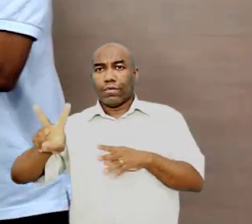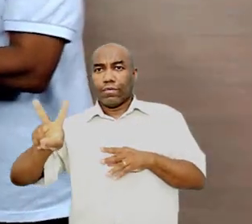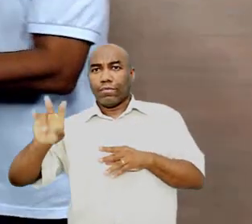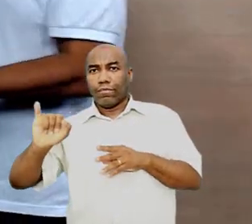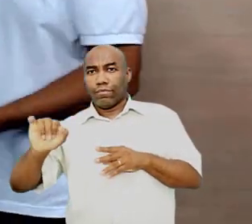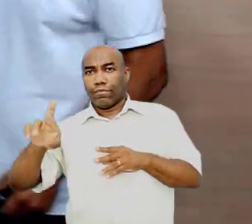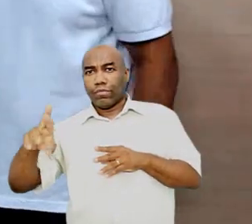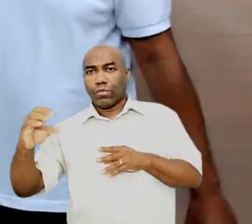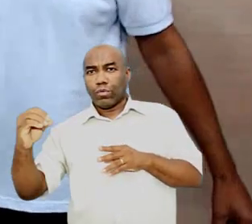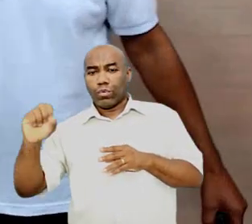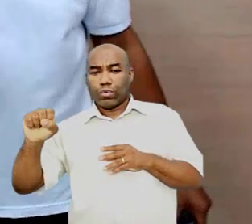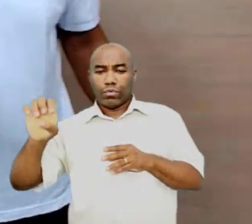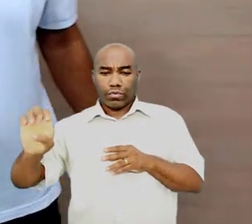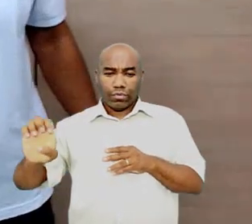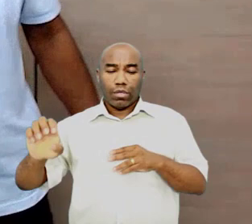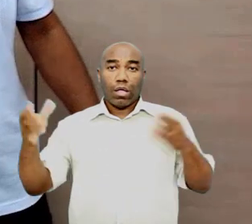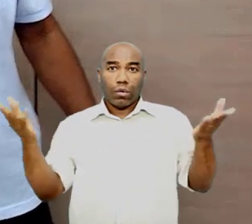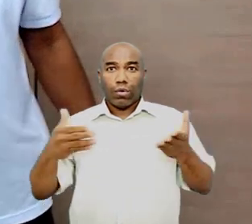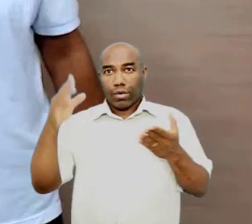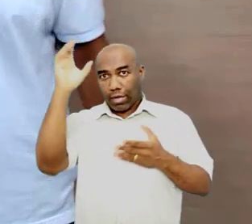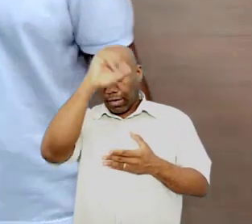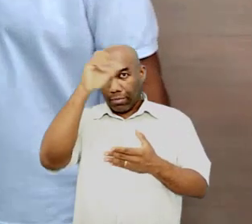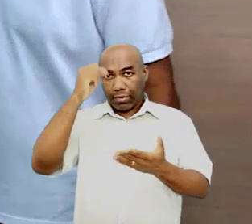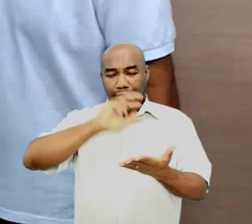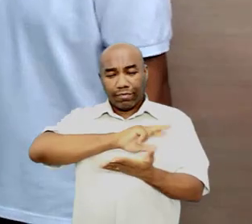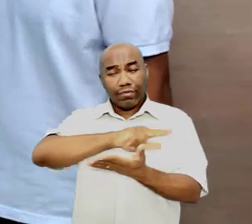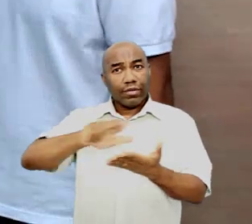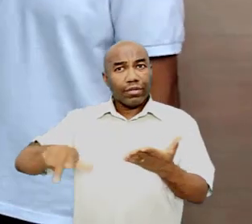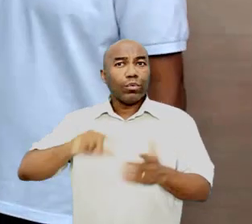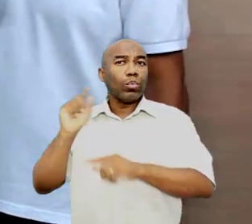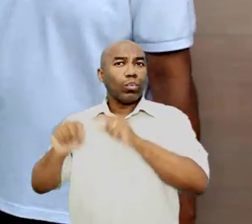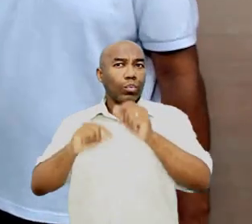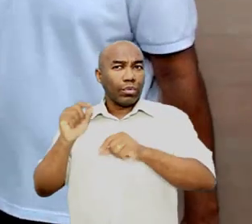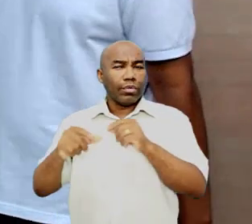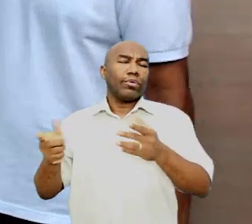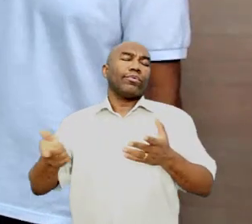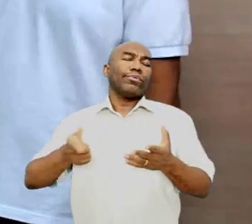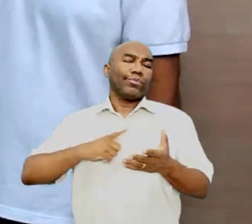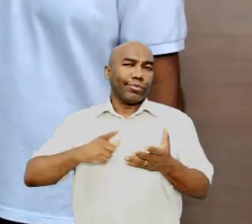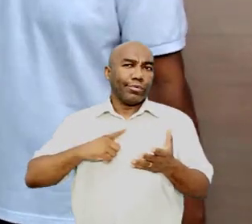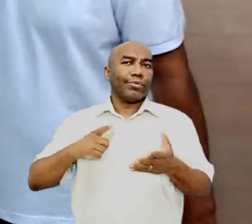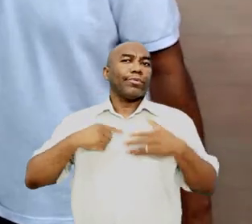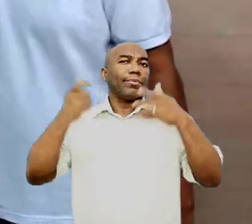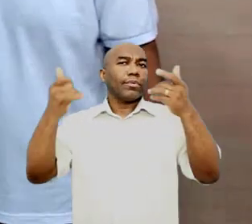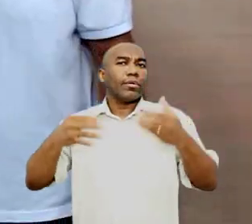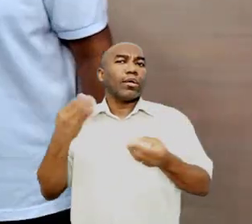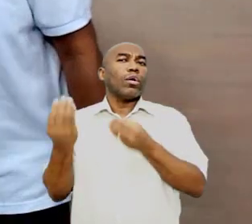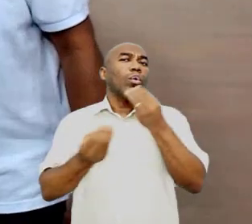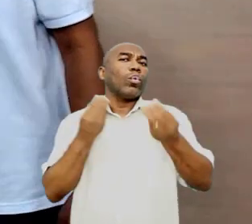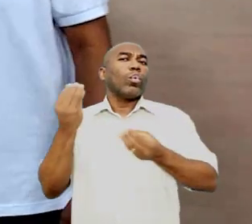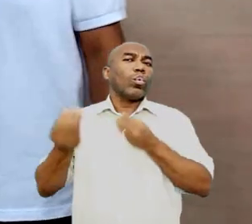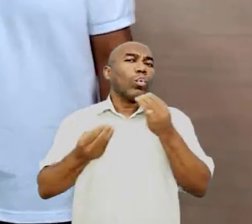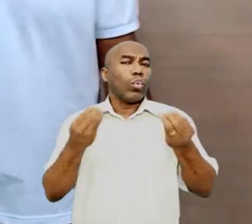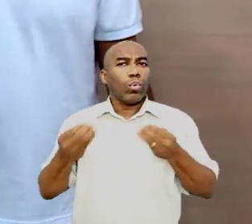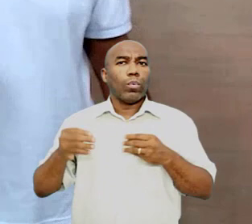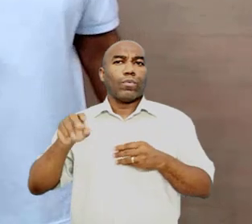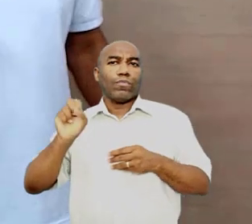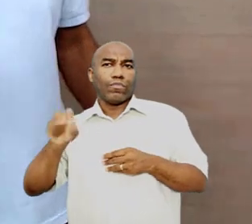Está certo. Mas agora você vai ter um conhecimento legal. Sabe por quê? Agora você vai saber que